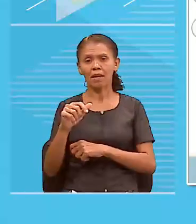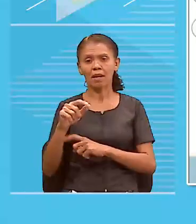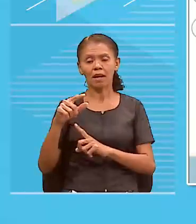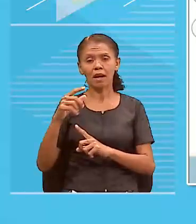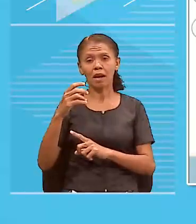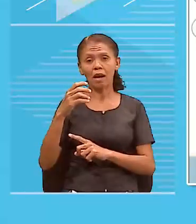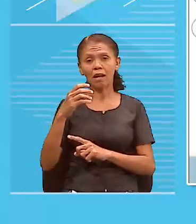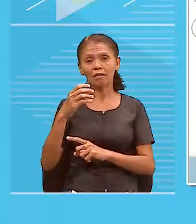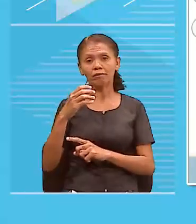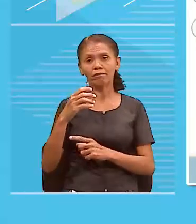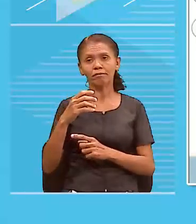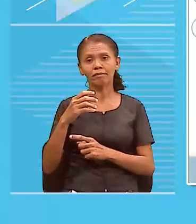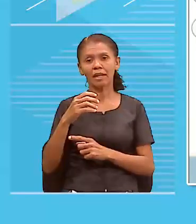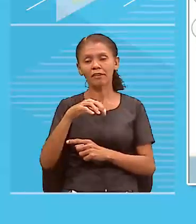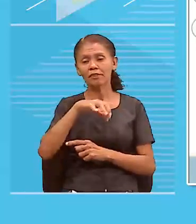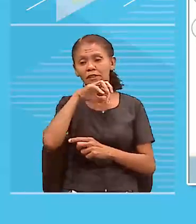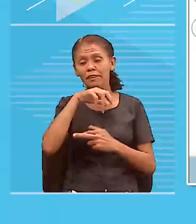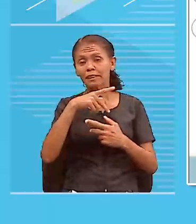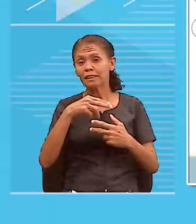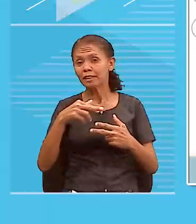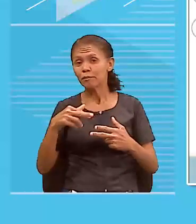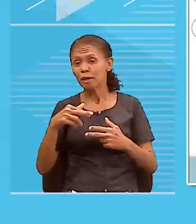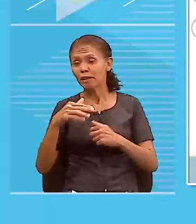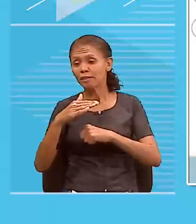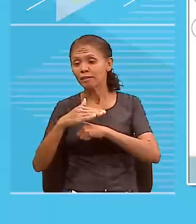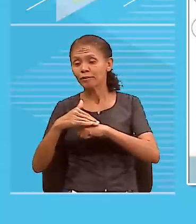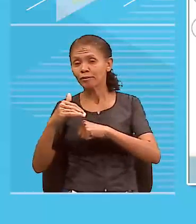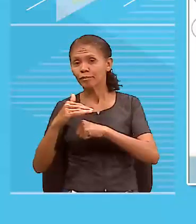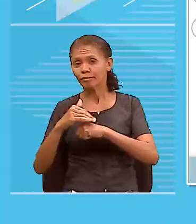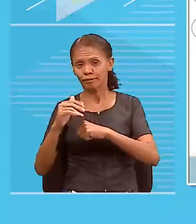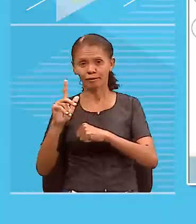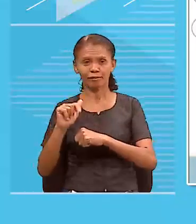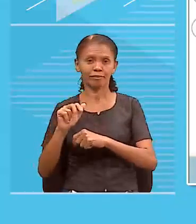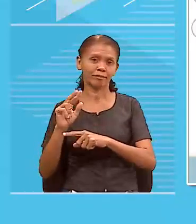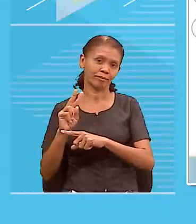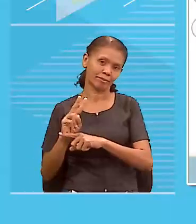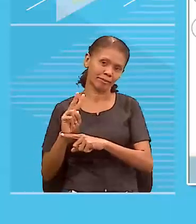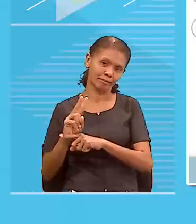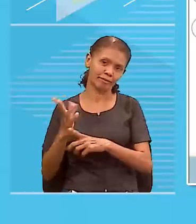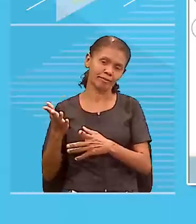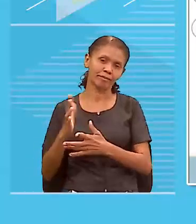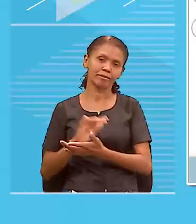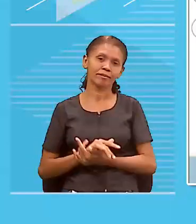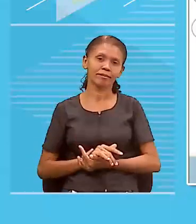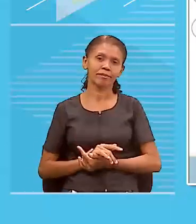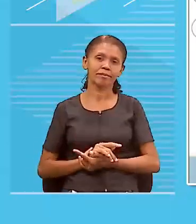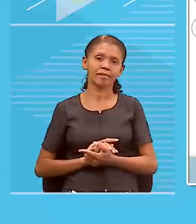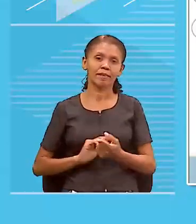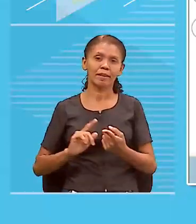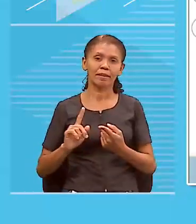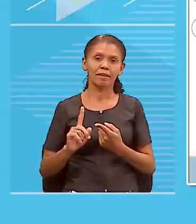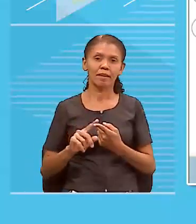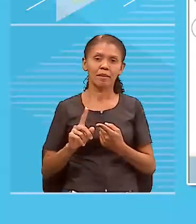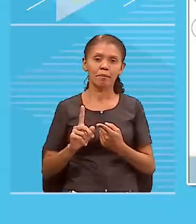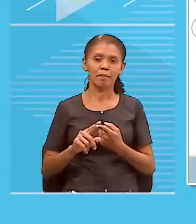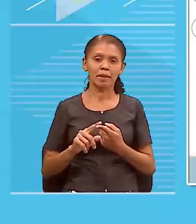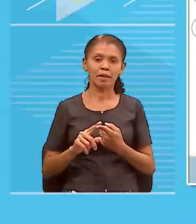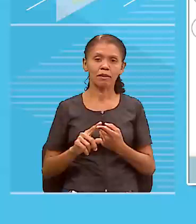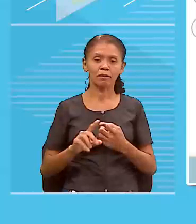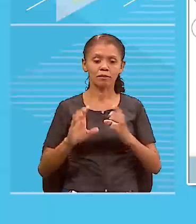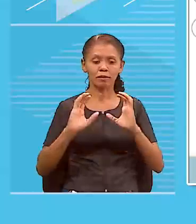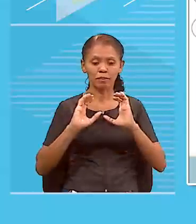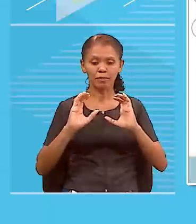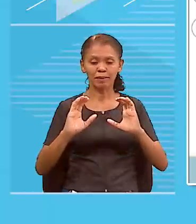acabou tem muito texto falando sobre as questões comportamentais no momento no momento pandêmico